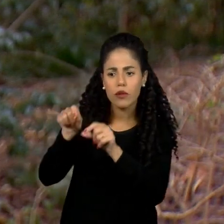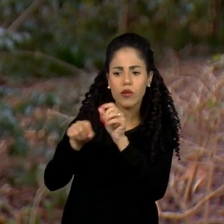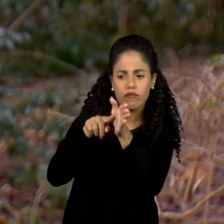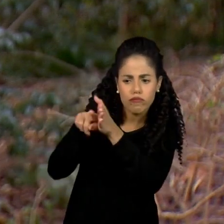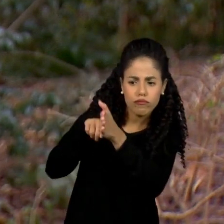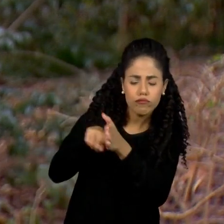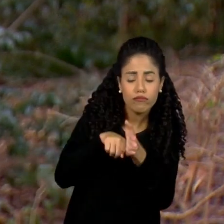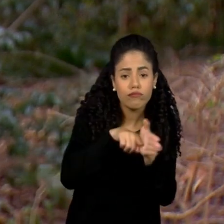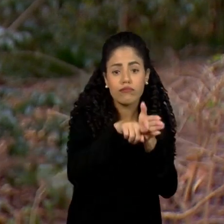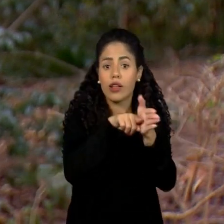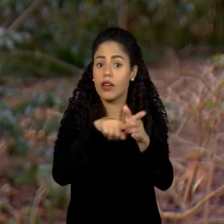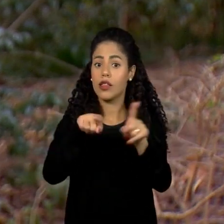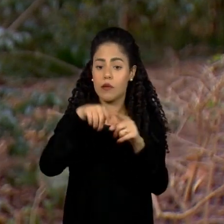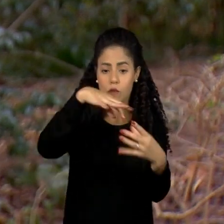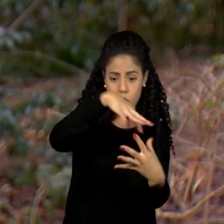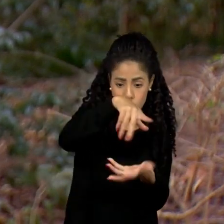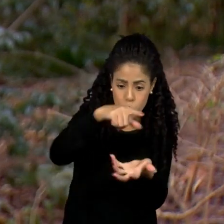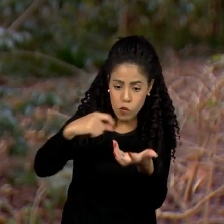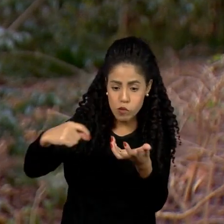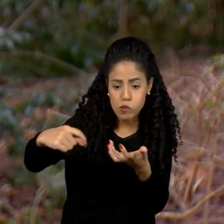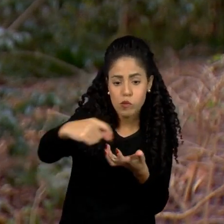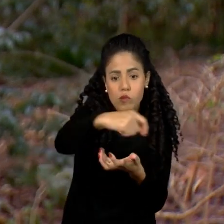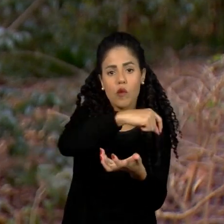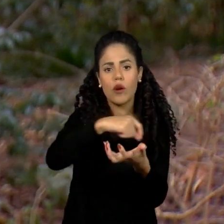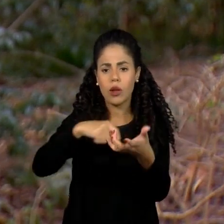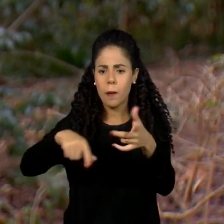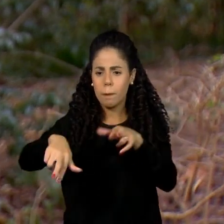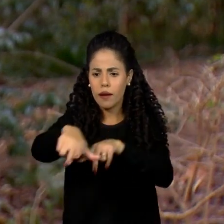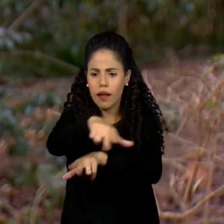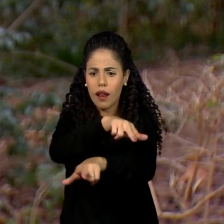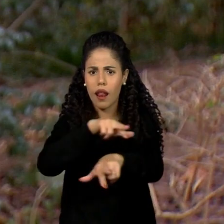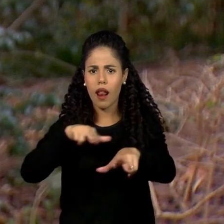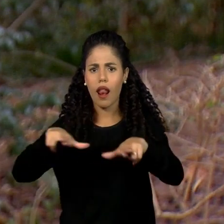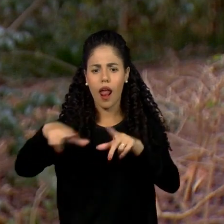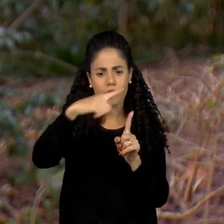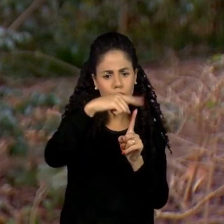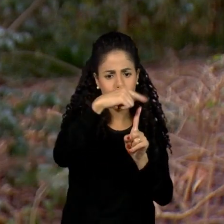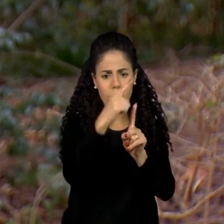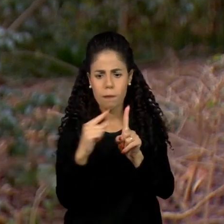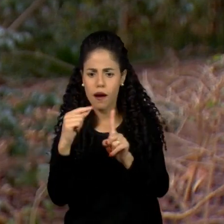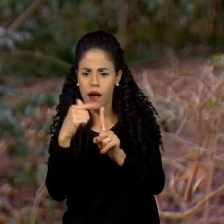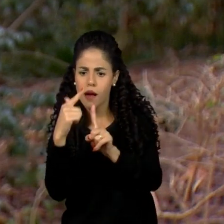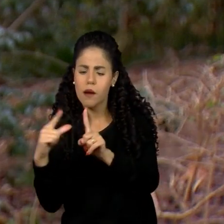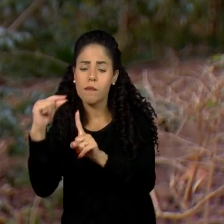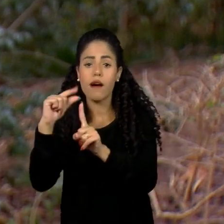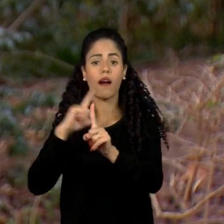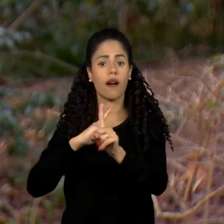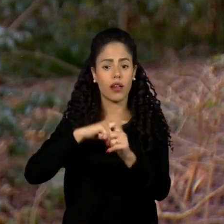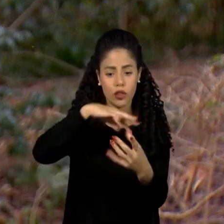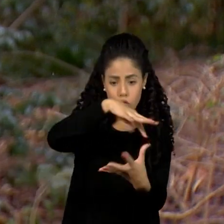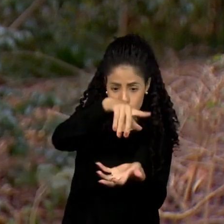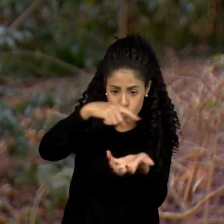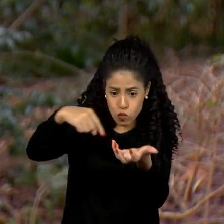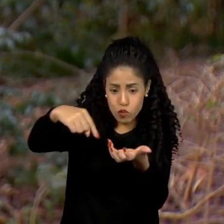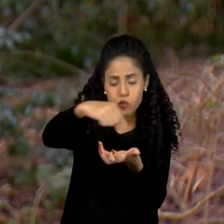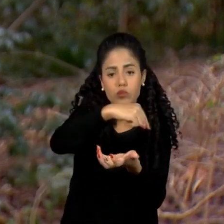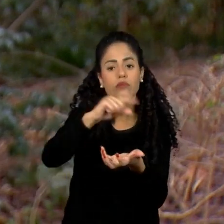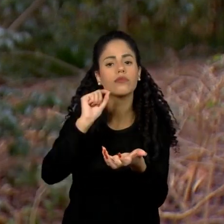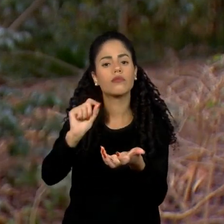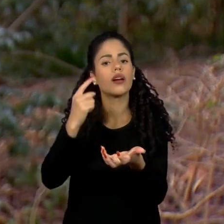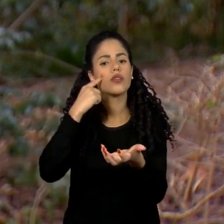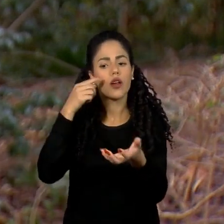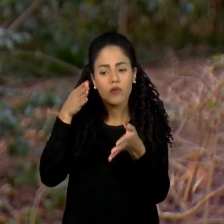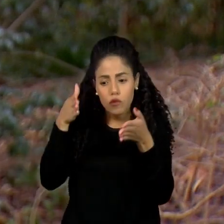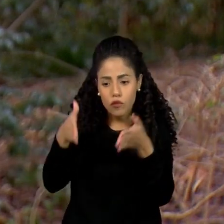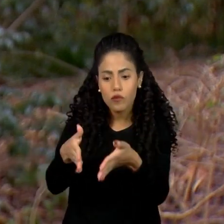maior banco mundial virtual de biodiversidade, que reúne informações de espécies do planeta todo. O foco